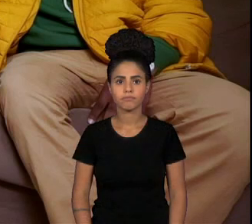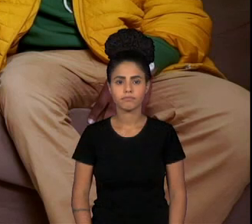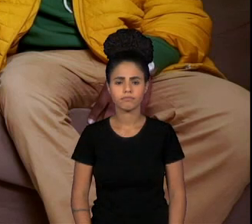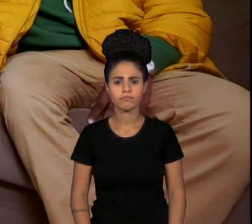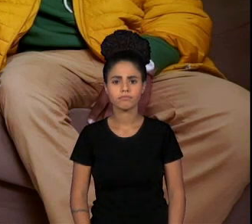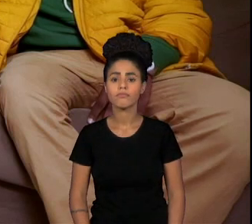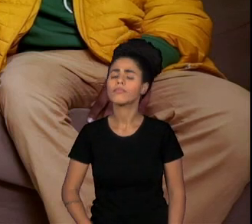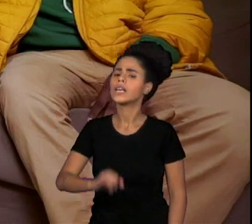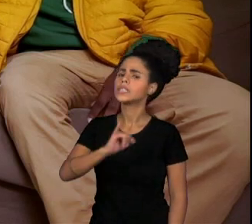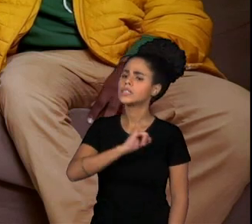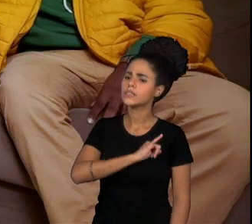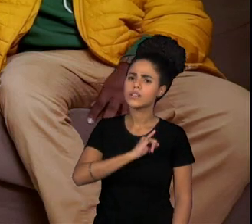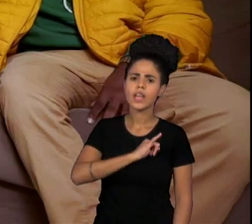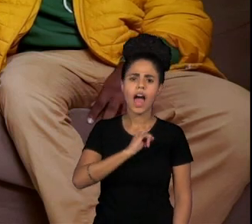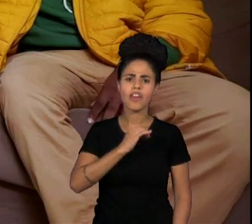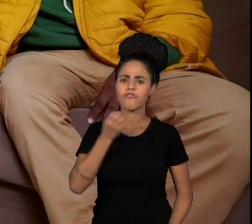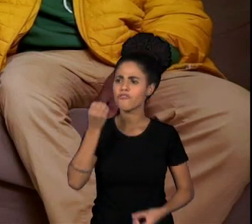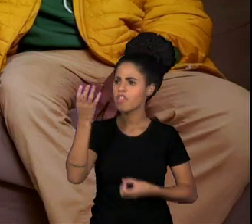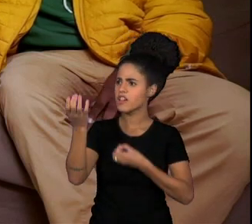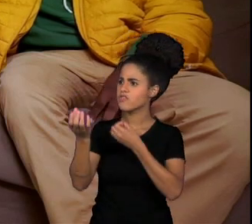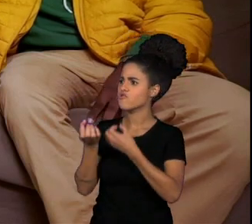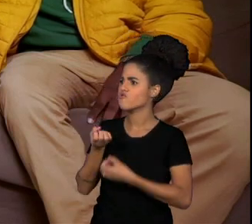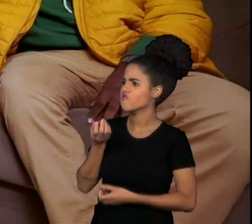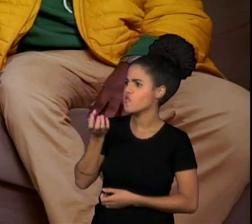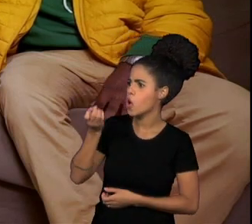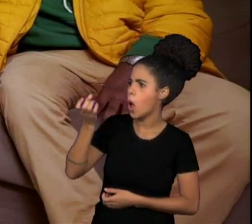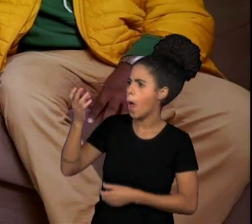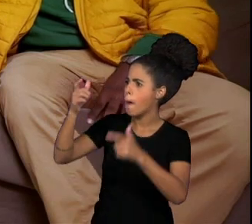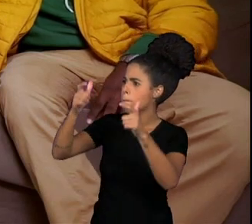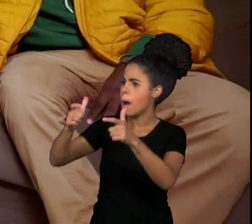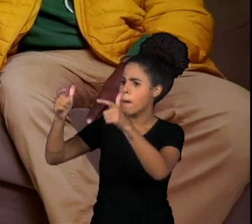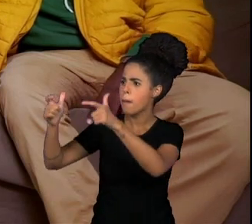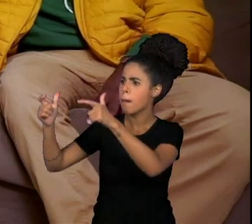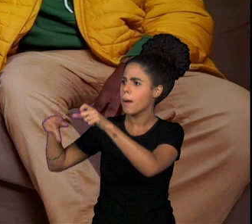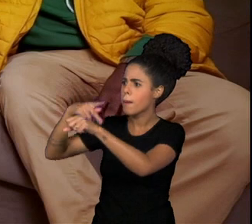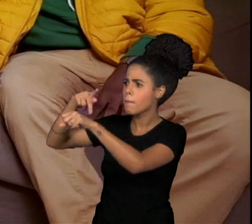de Itaquera pro mundo com direito a paradas no